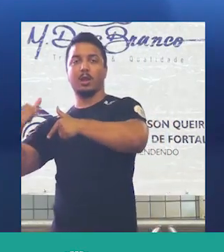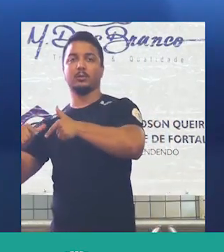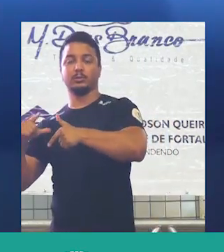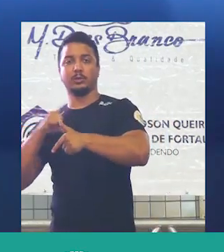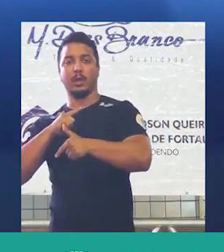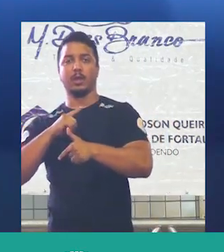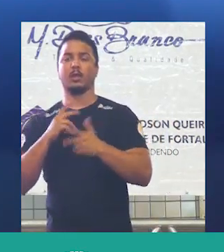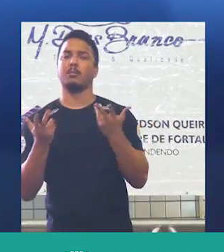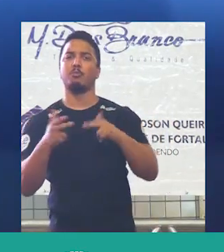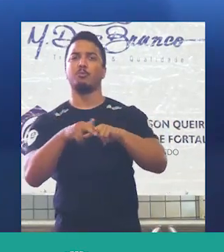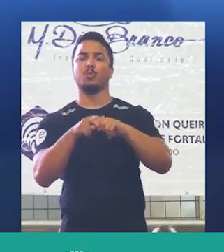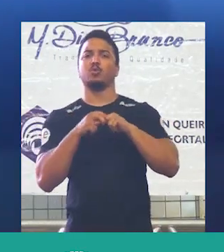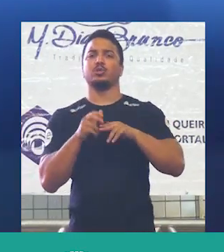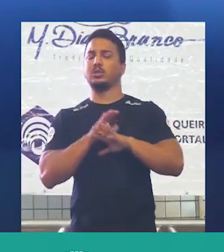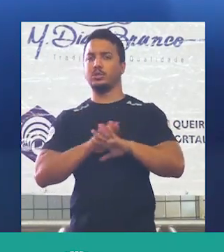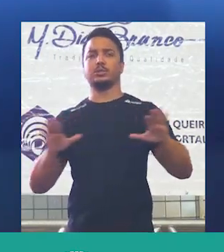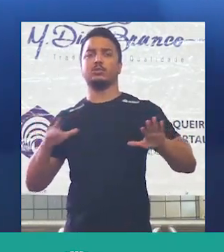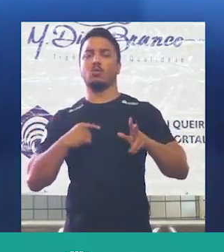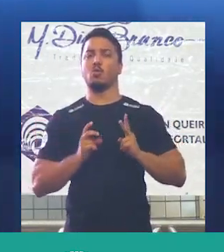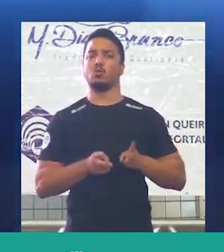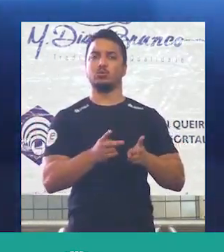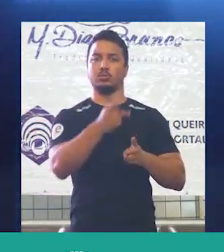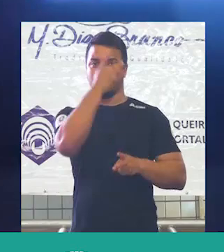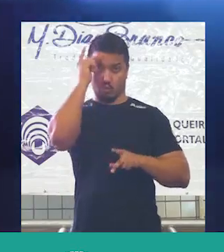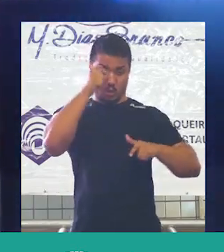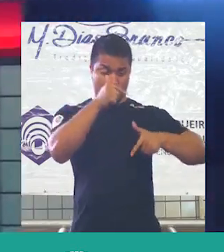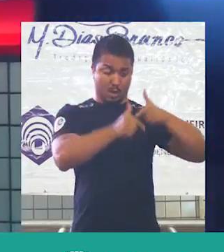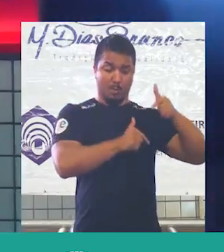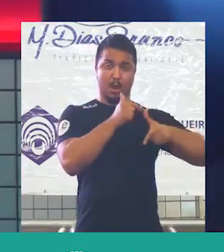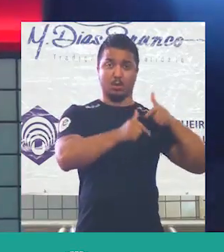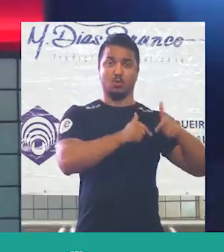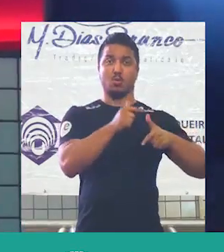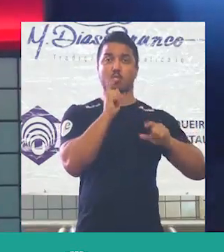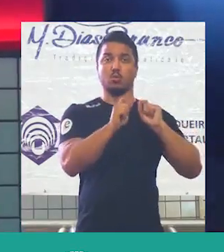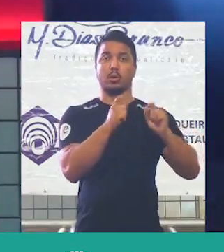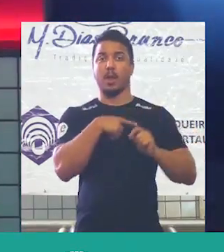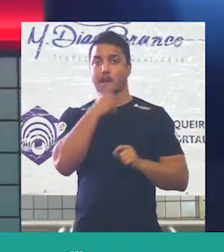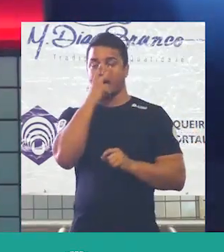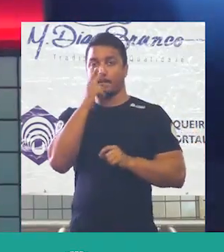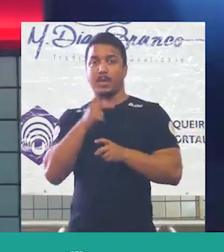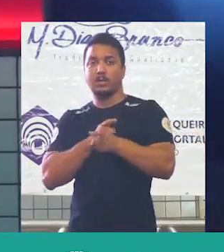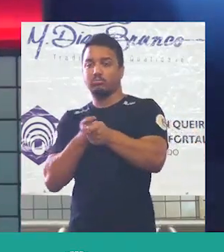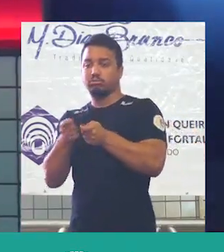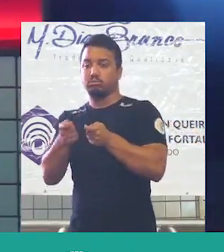trabalhistas. Então, dessa forma, os trabalhadores eram